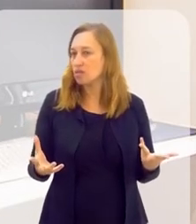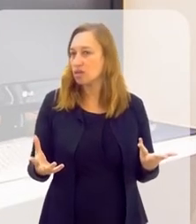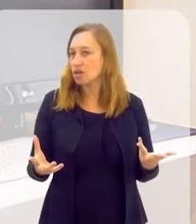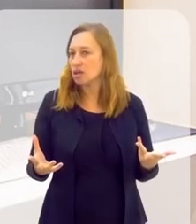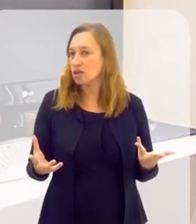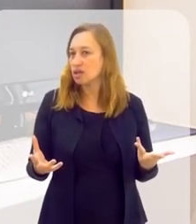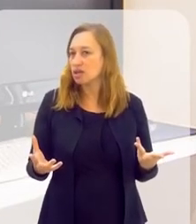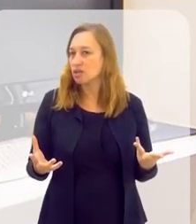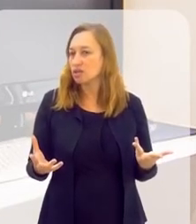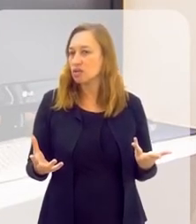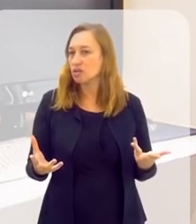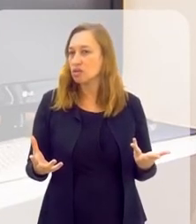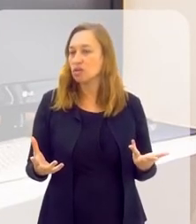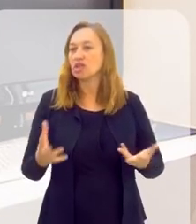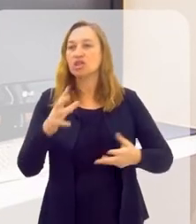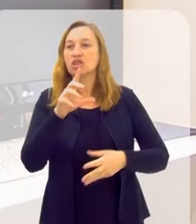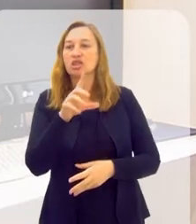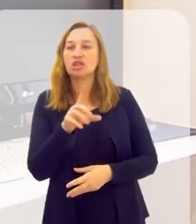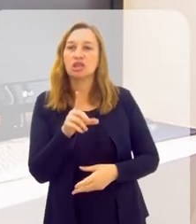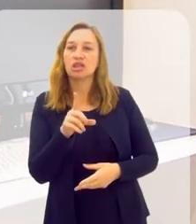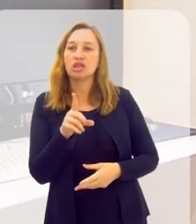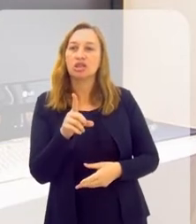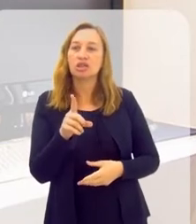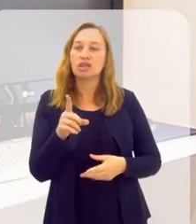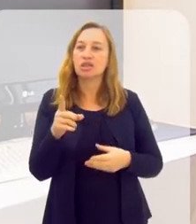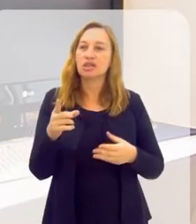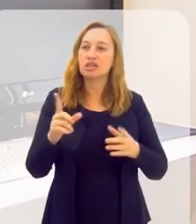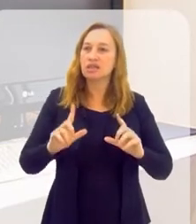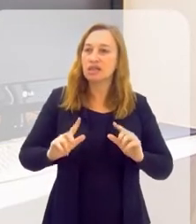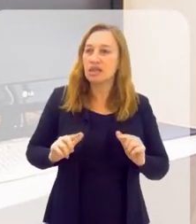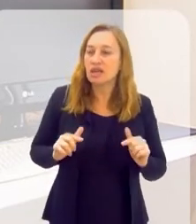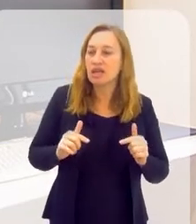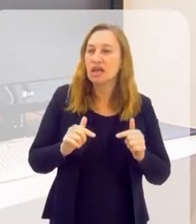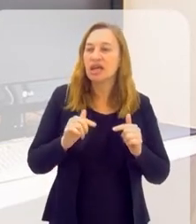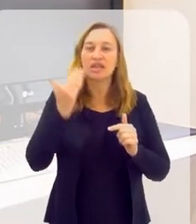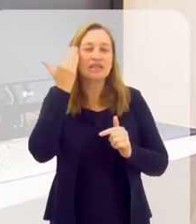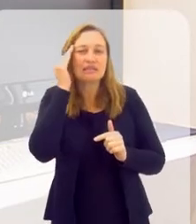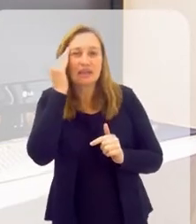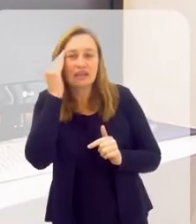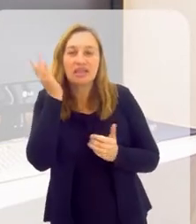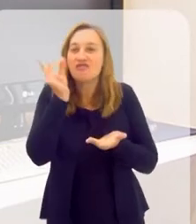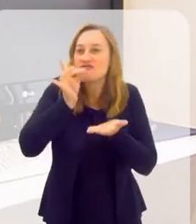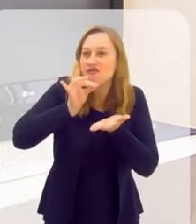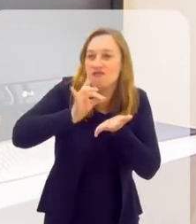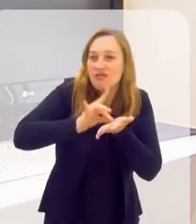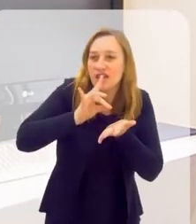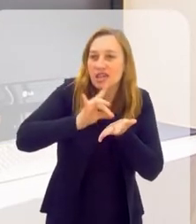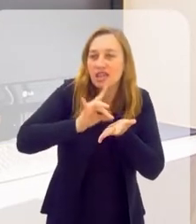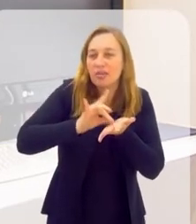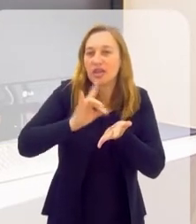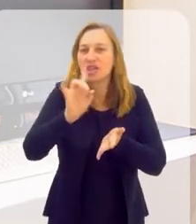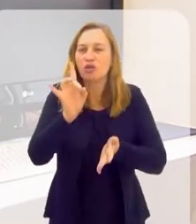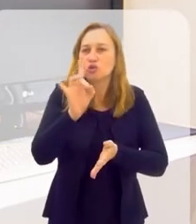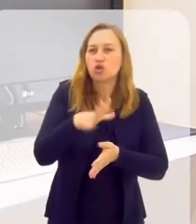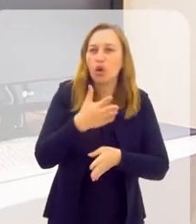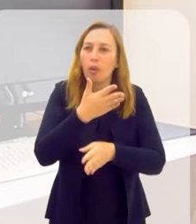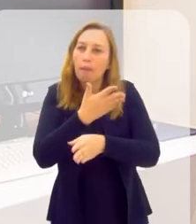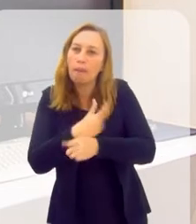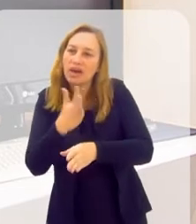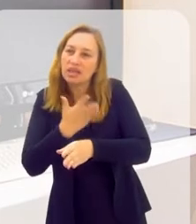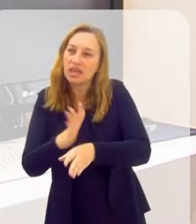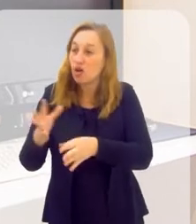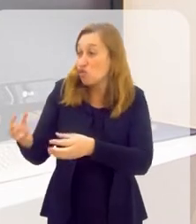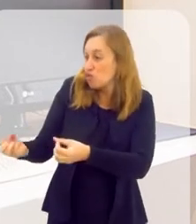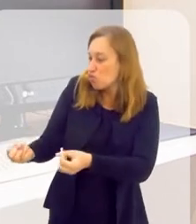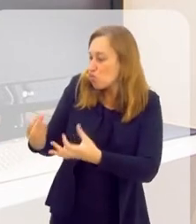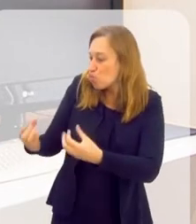com esse mergulho no desporto que você teve, ou seja, de entender realmente, não só praticar aquilo